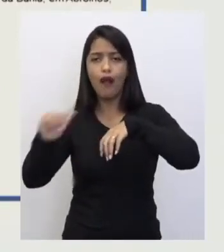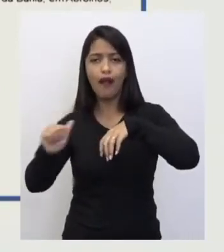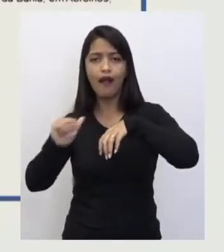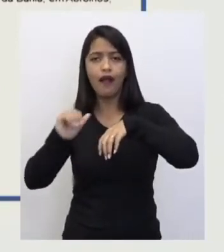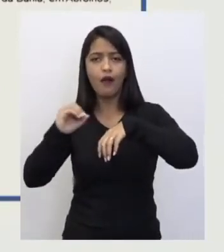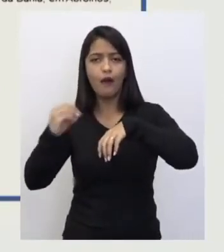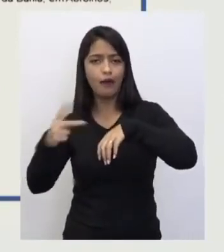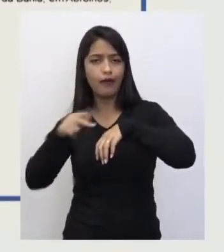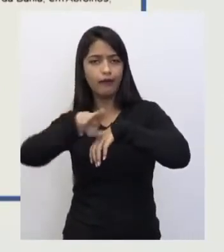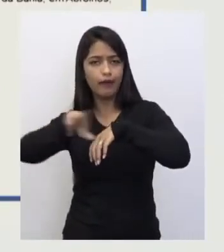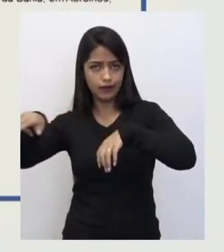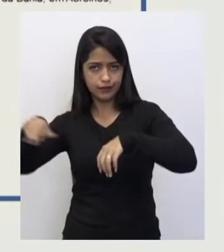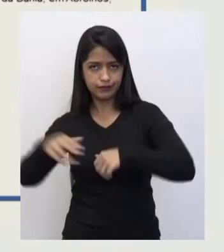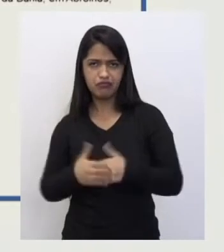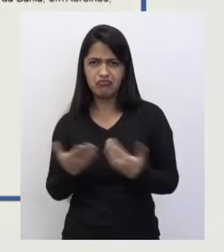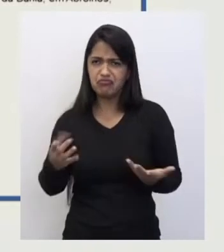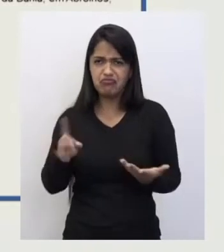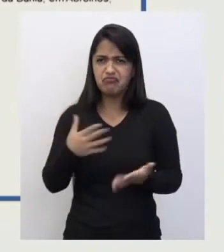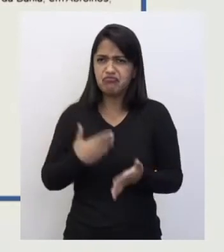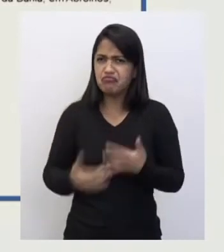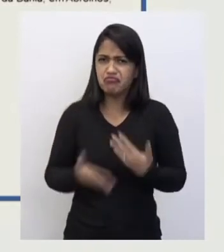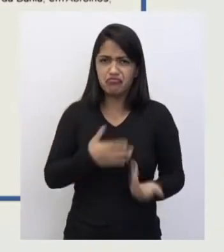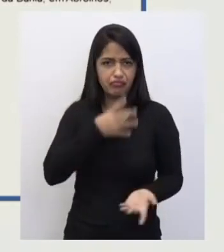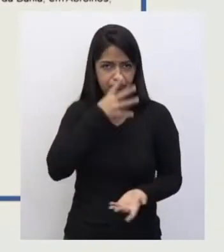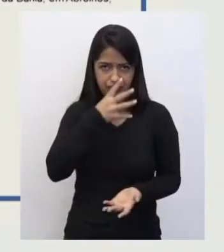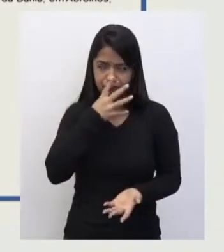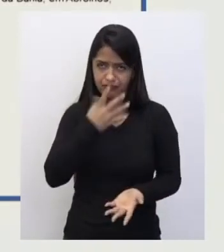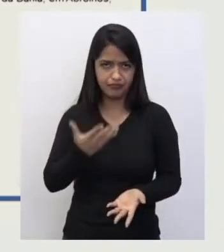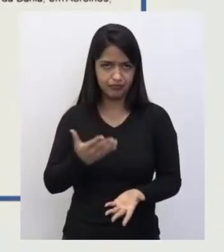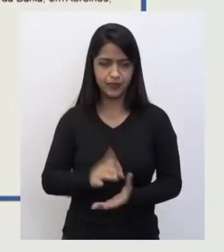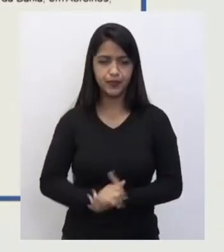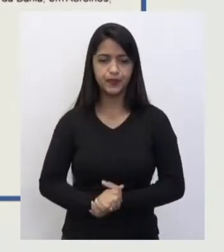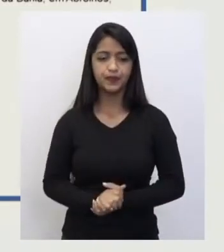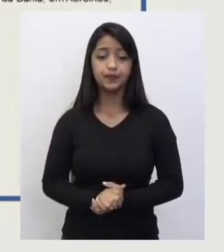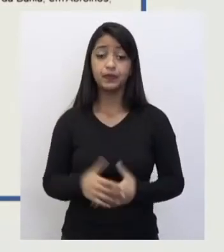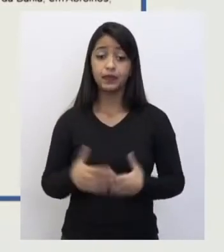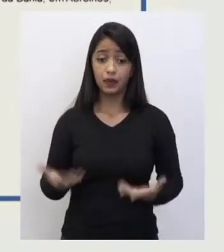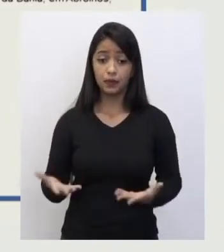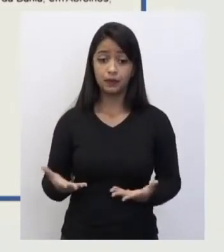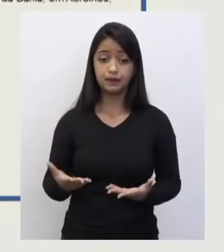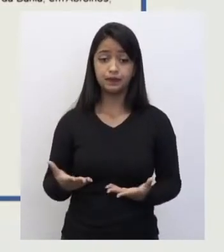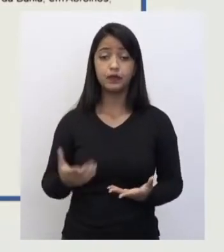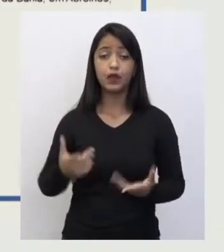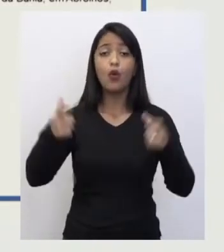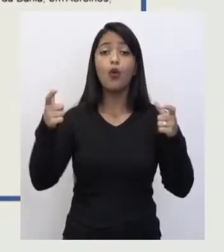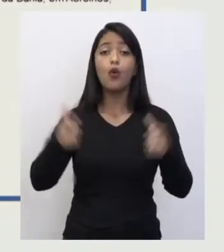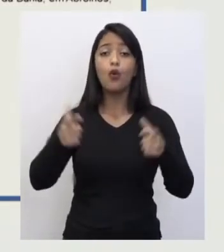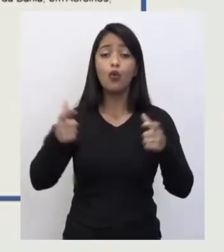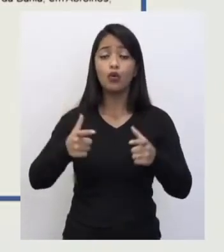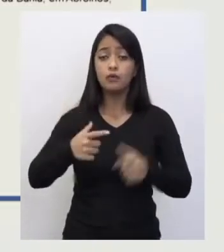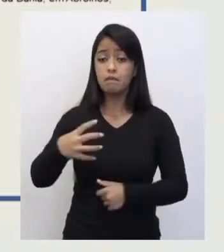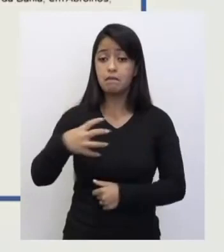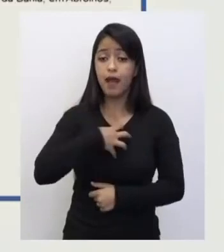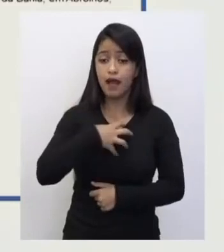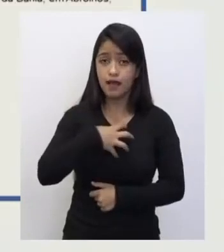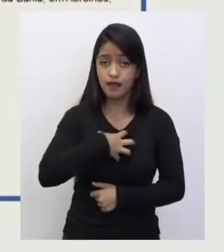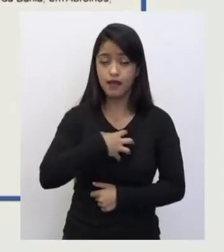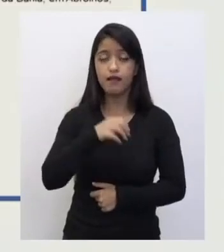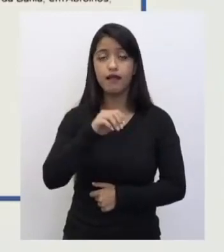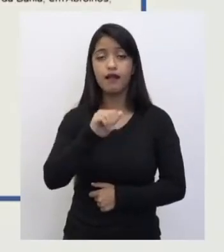maior berço reprodutivo do Oceano Atlântico Sul Ocidental está no litoral da Bahia, em